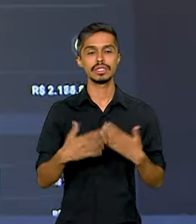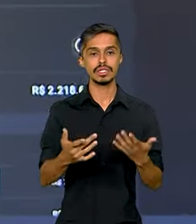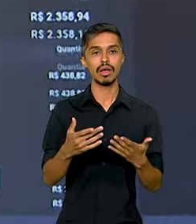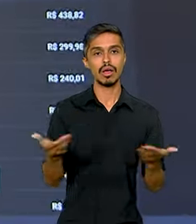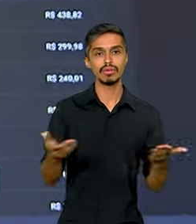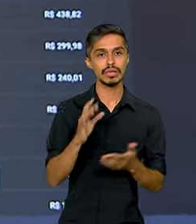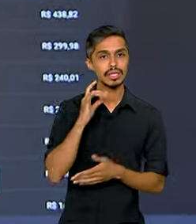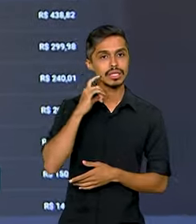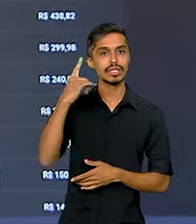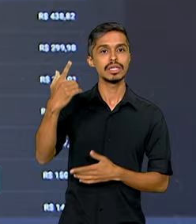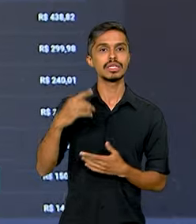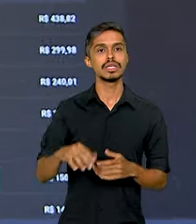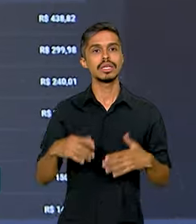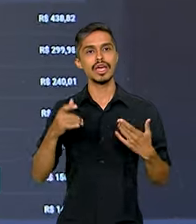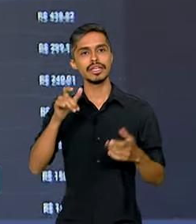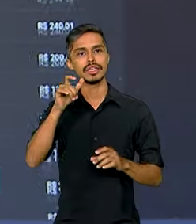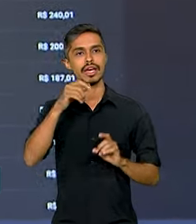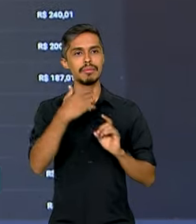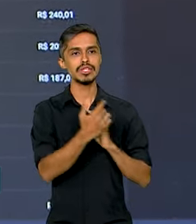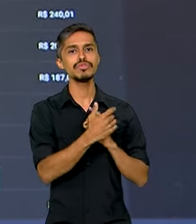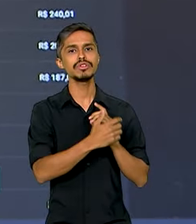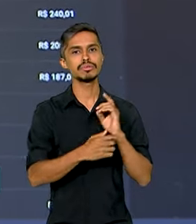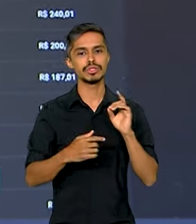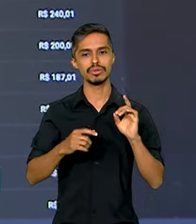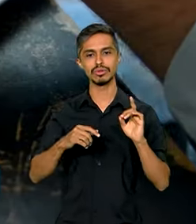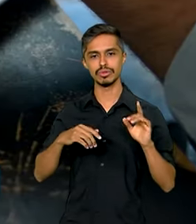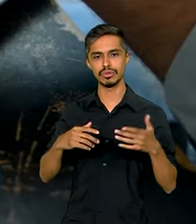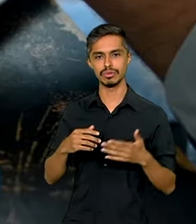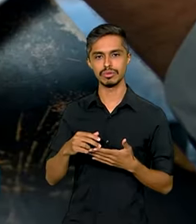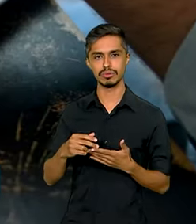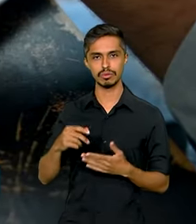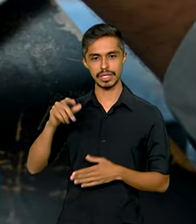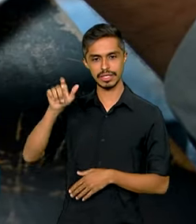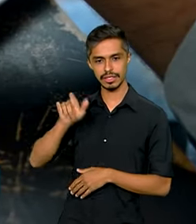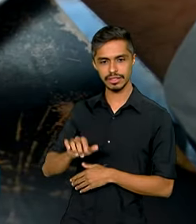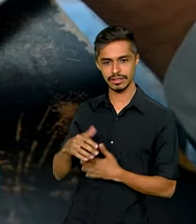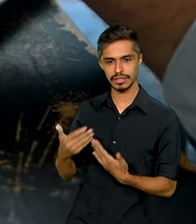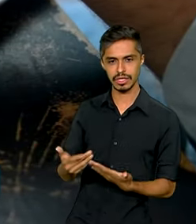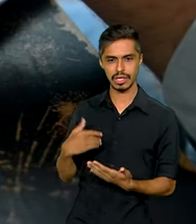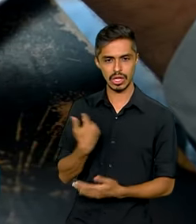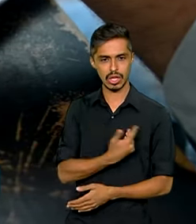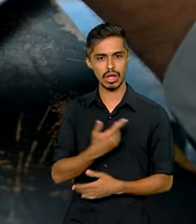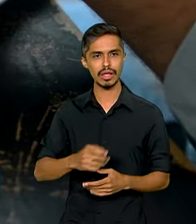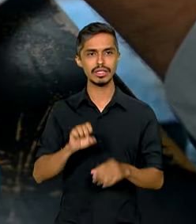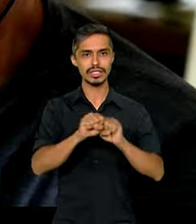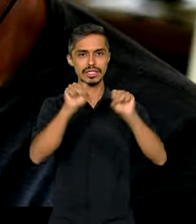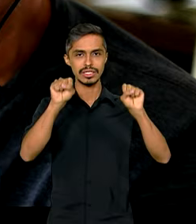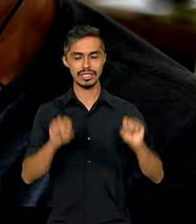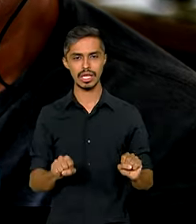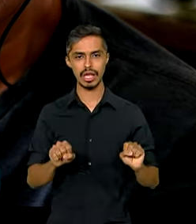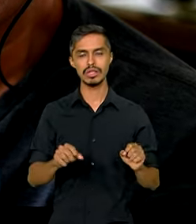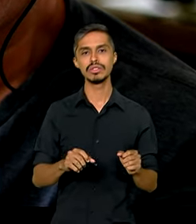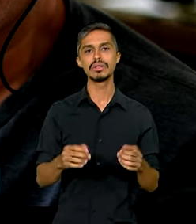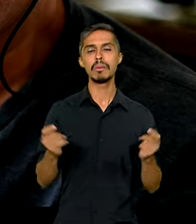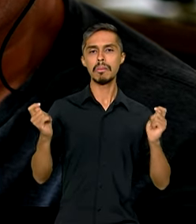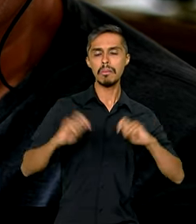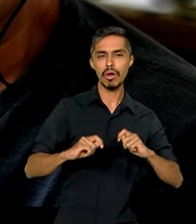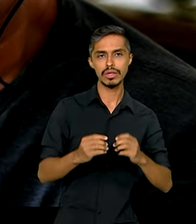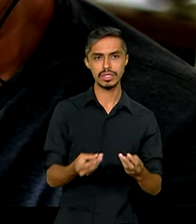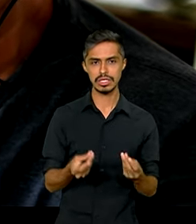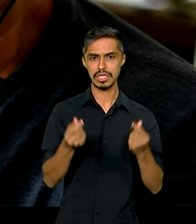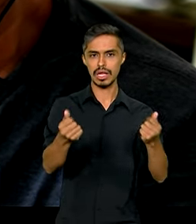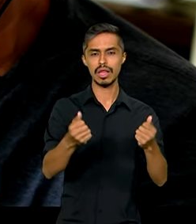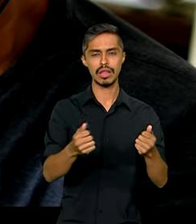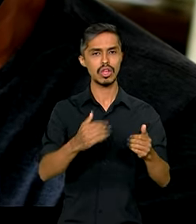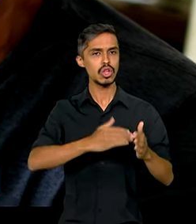é implementar tecnologias governamentais Integradas e saber se o sistema Pode garantir